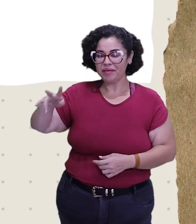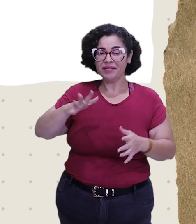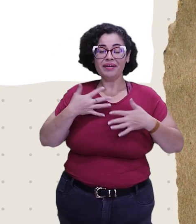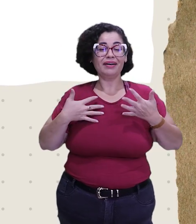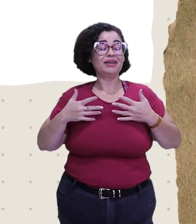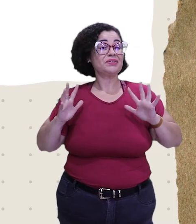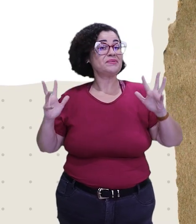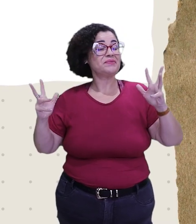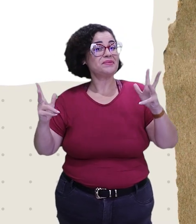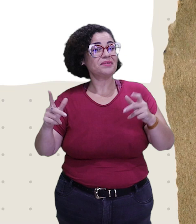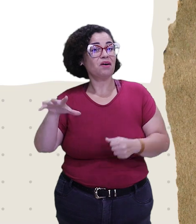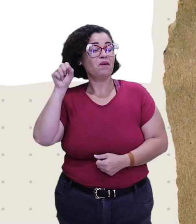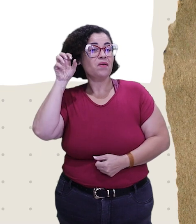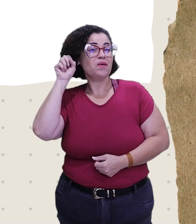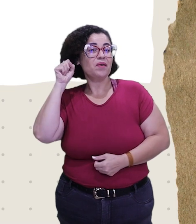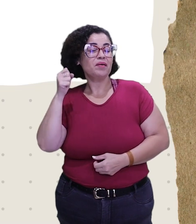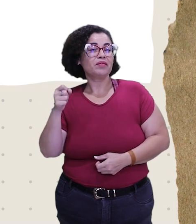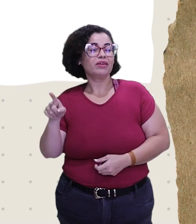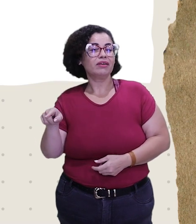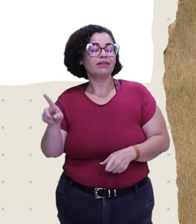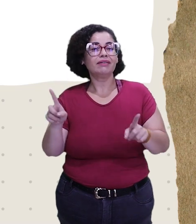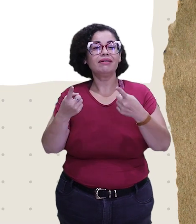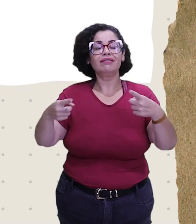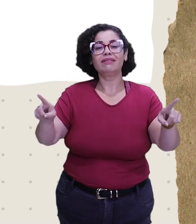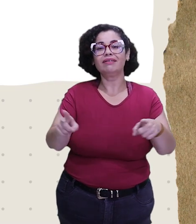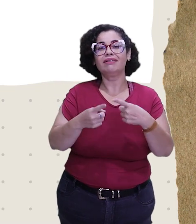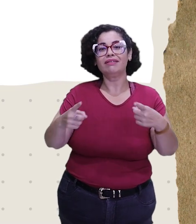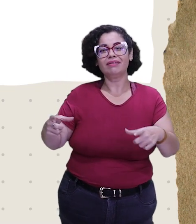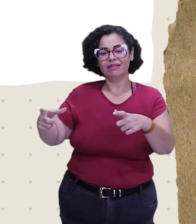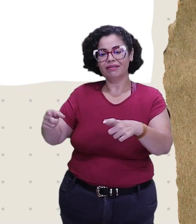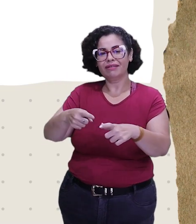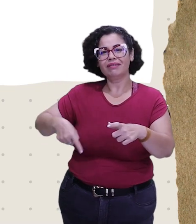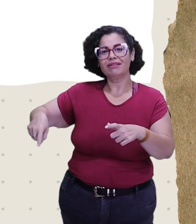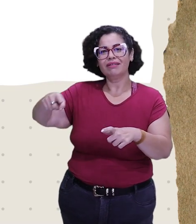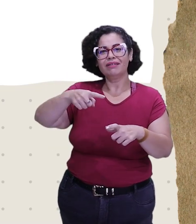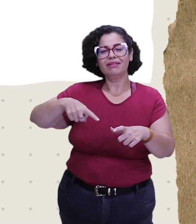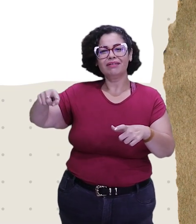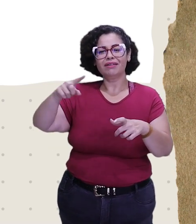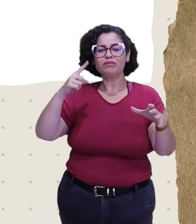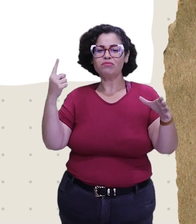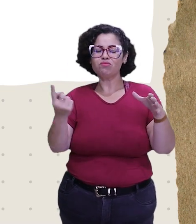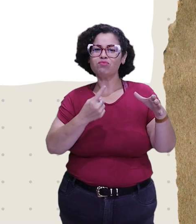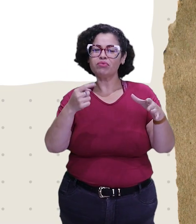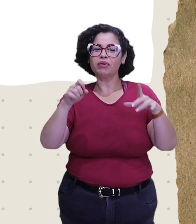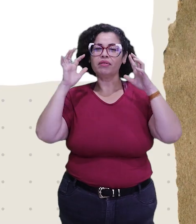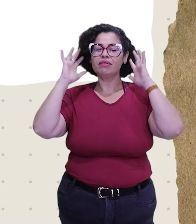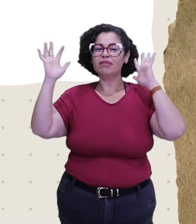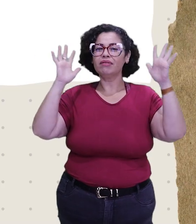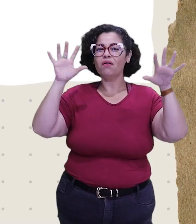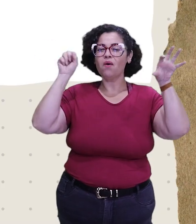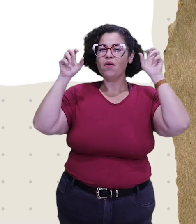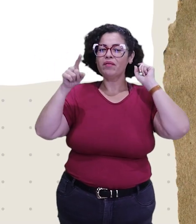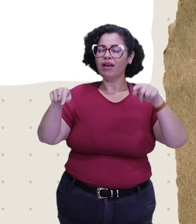em alegria. Escutavam religiosamente aquela música que saía do bojo do carrossel na magia da noite da